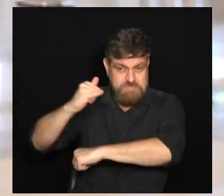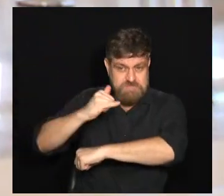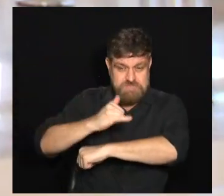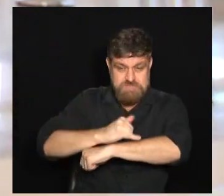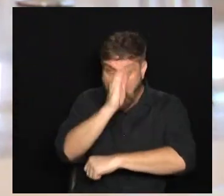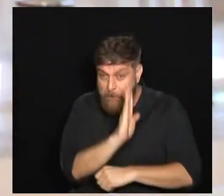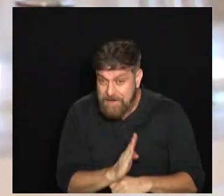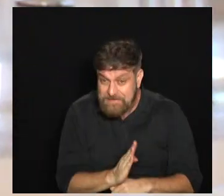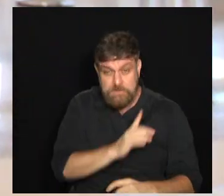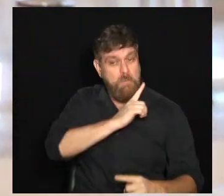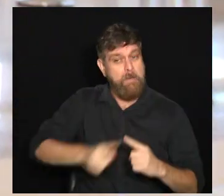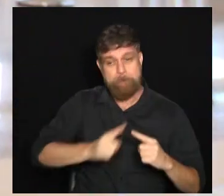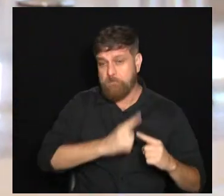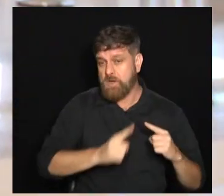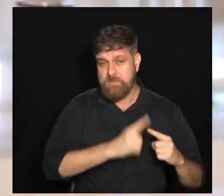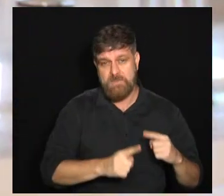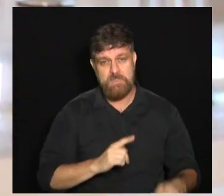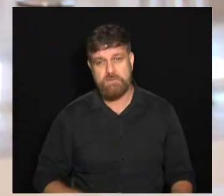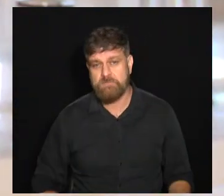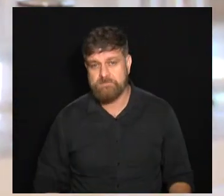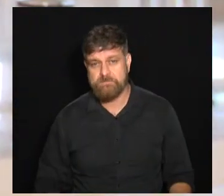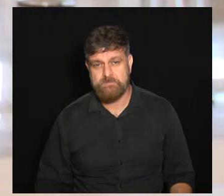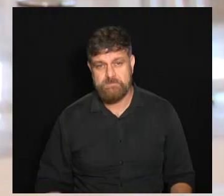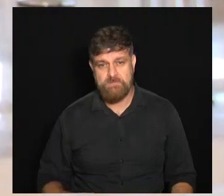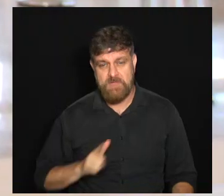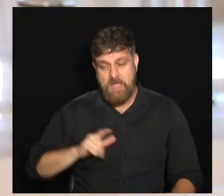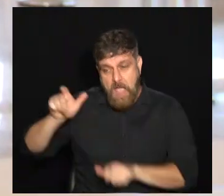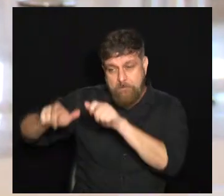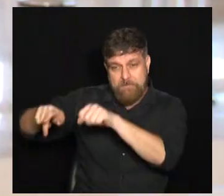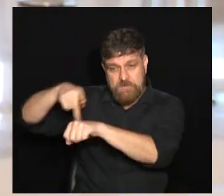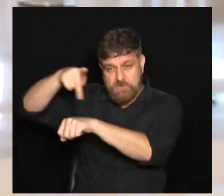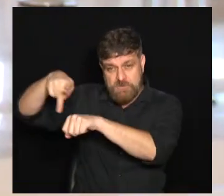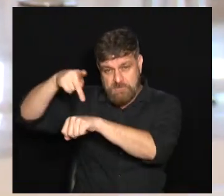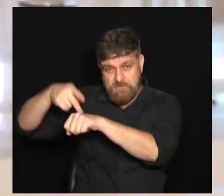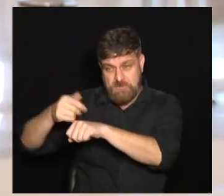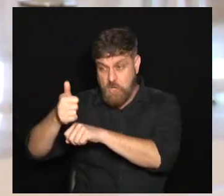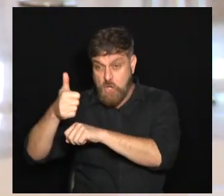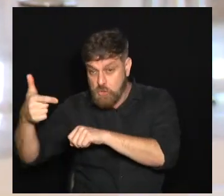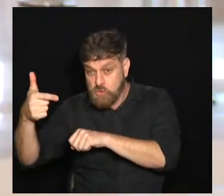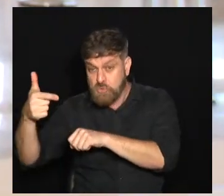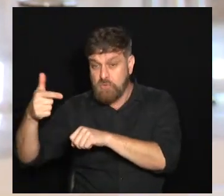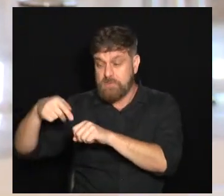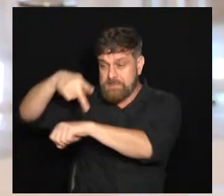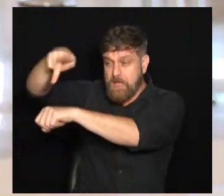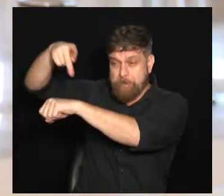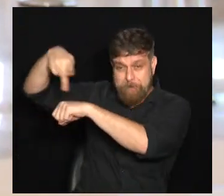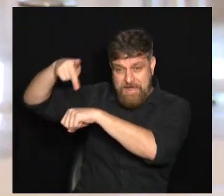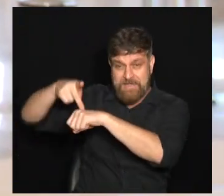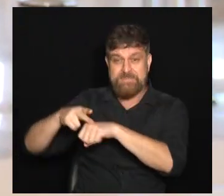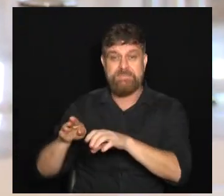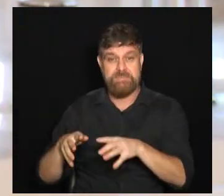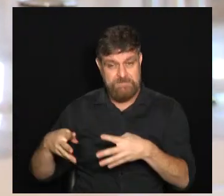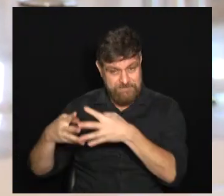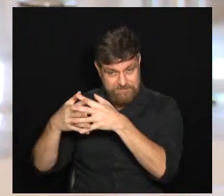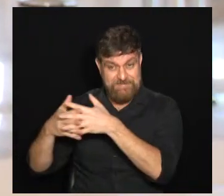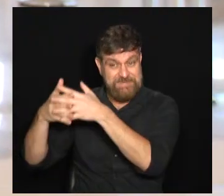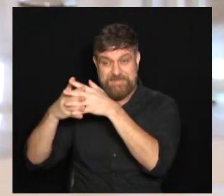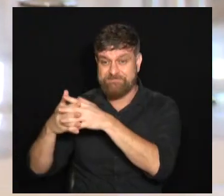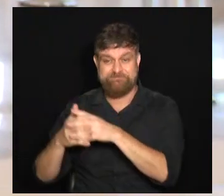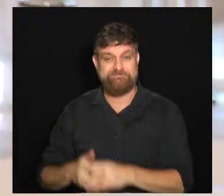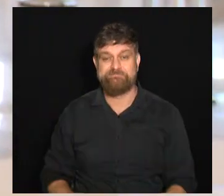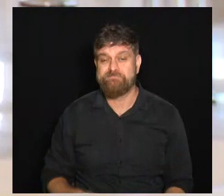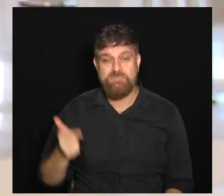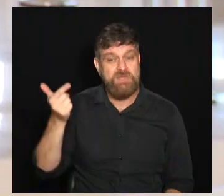Brasil, em todos os aeroportos internacionais. Esses estrangeiros aí de 12 blocos e países diferentes, mas os Estados Unidos não